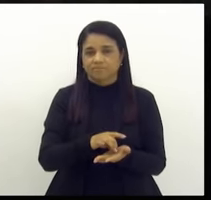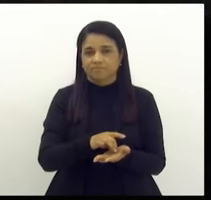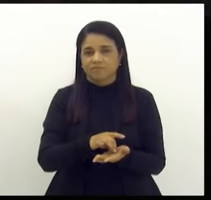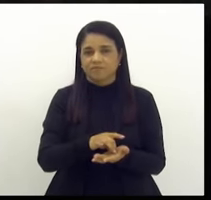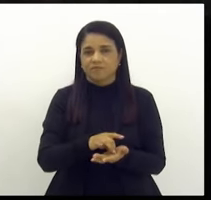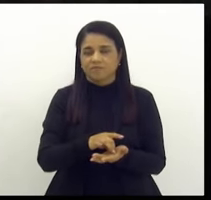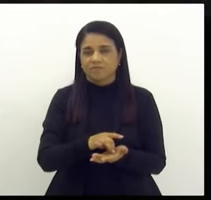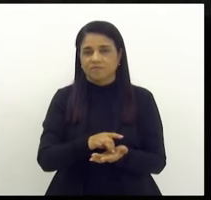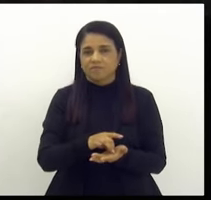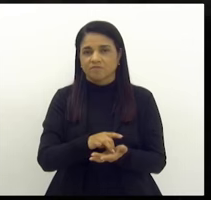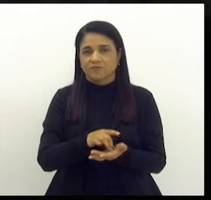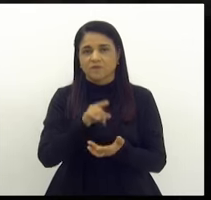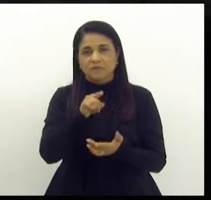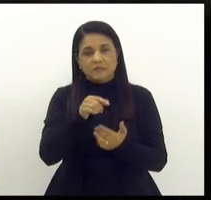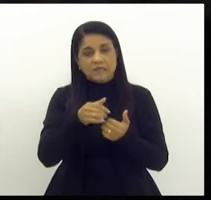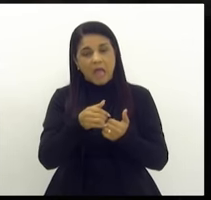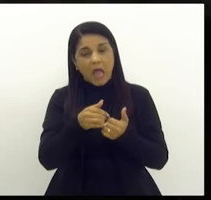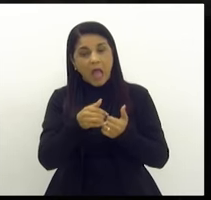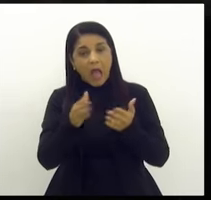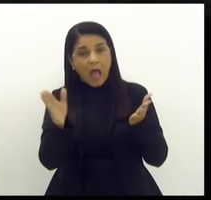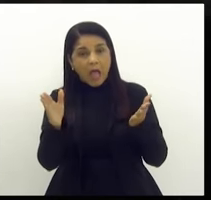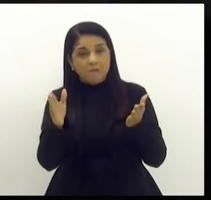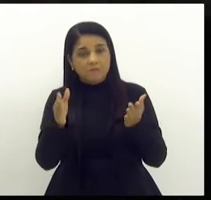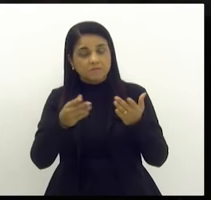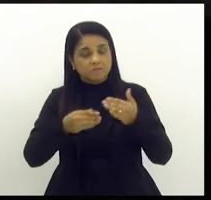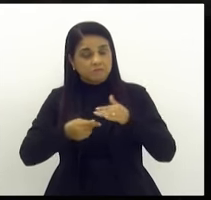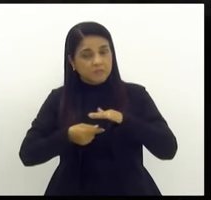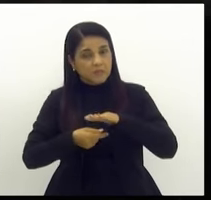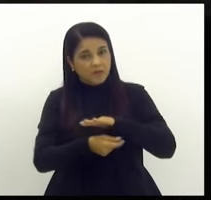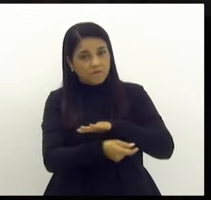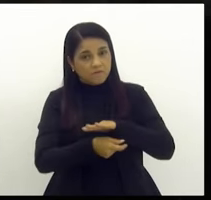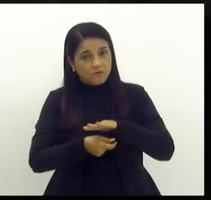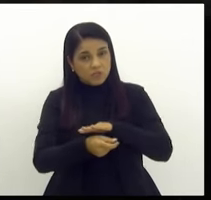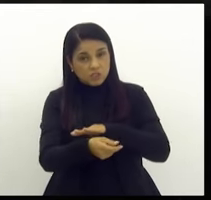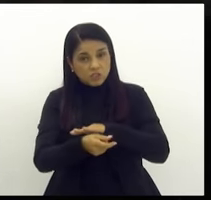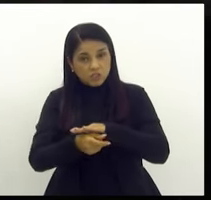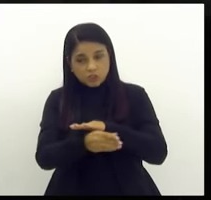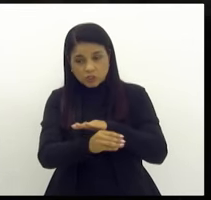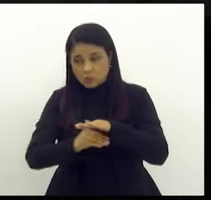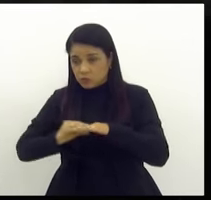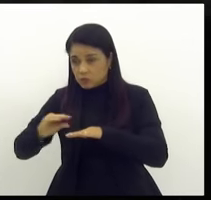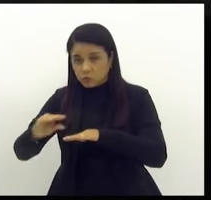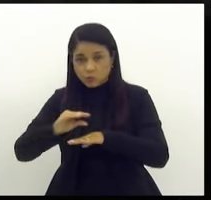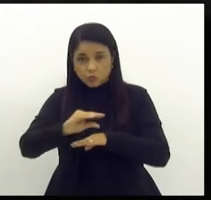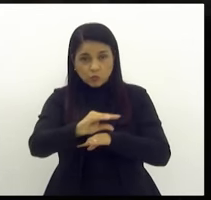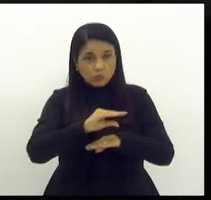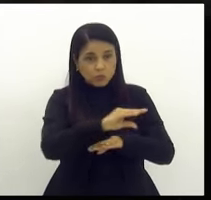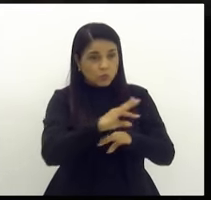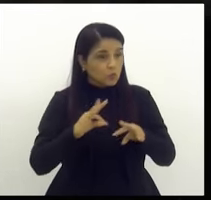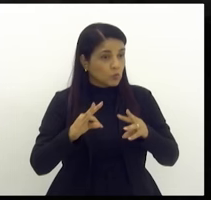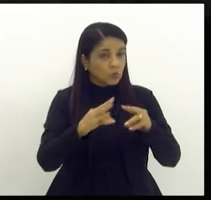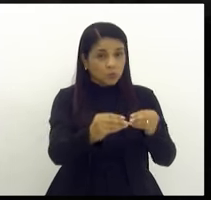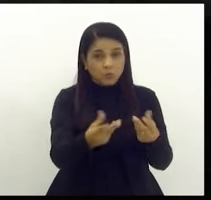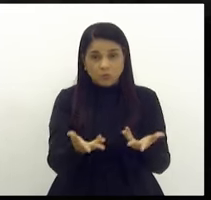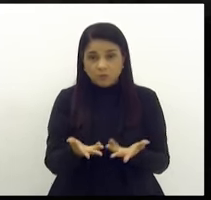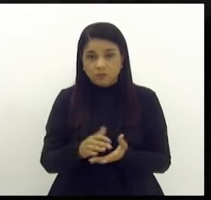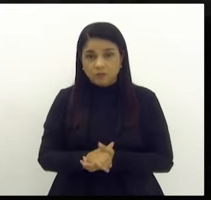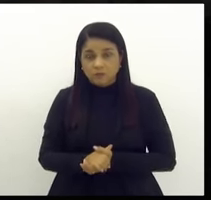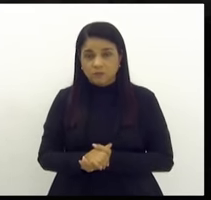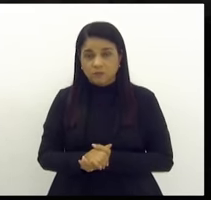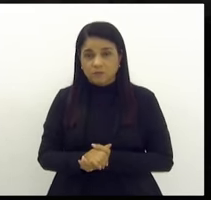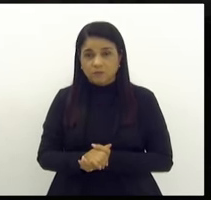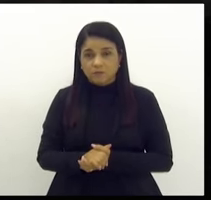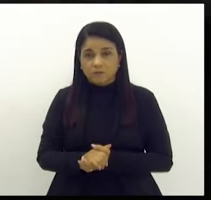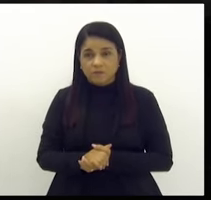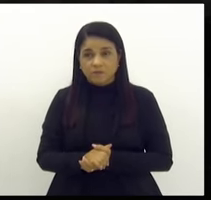você abre para investir em praticamente tudo então